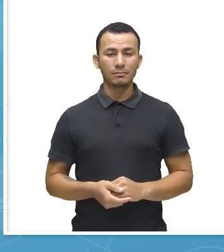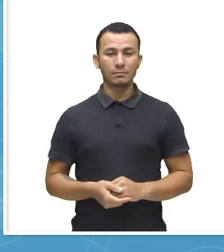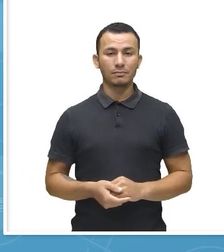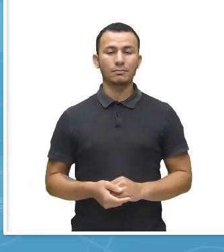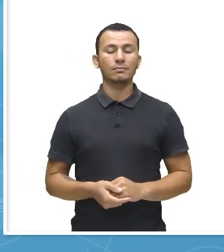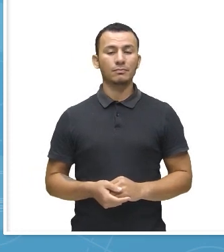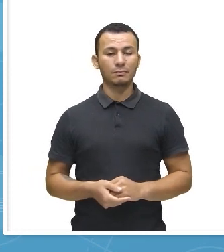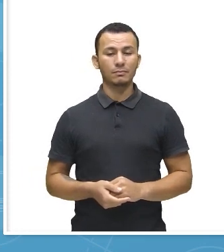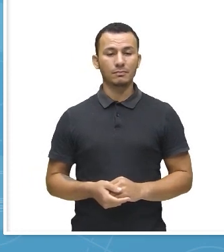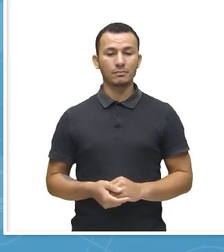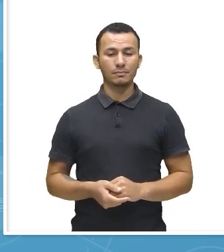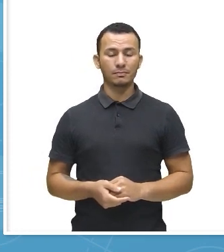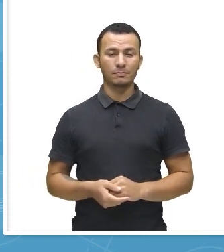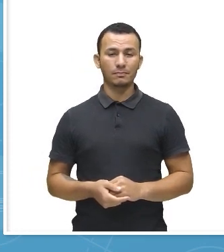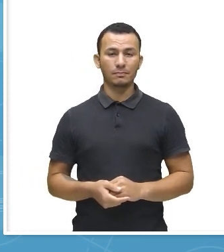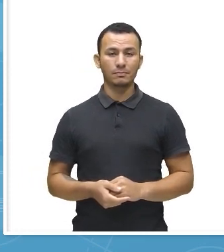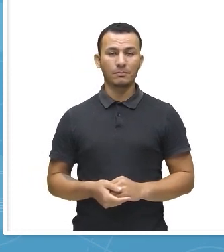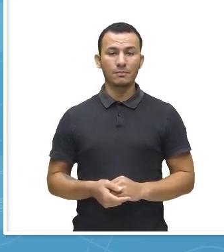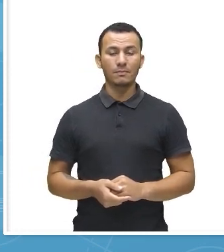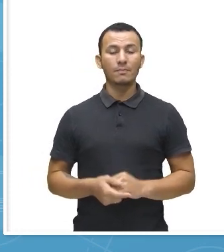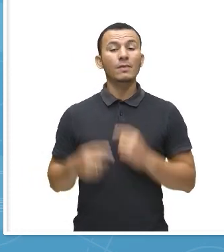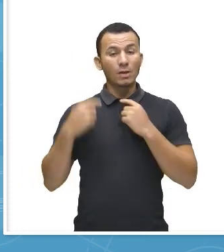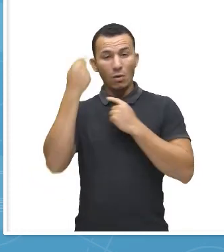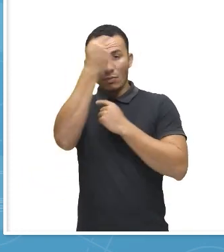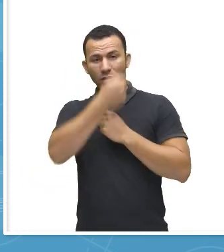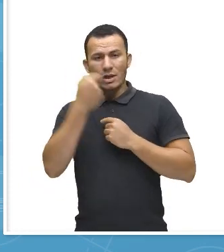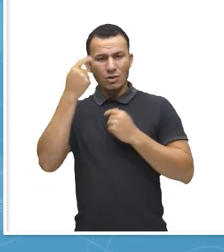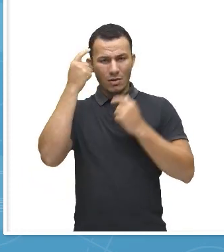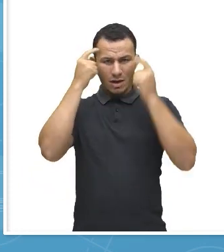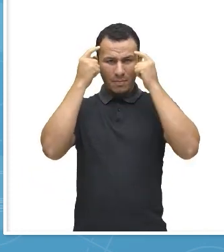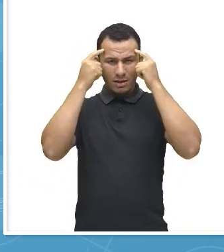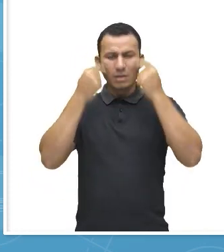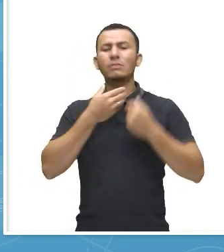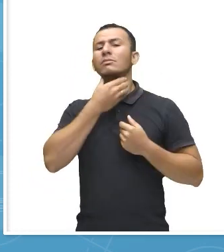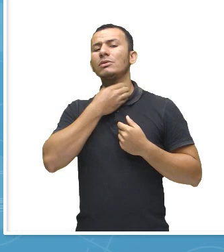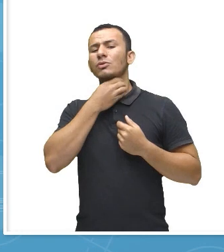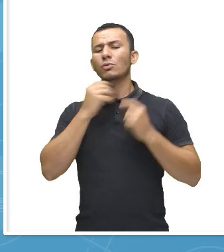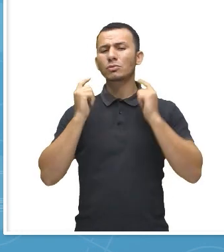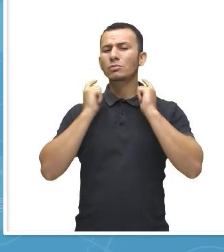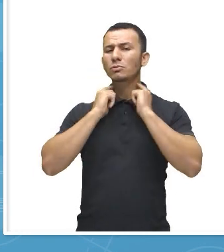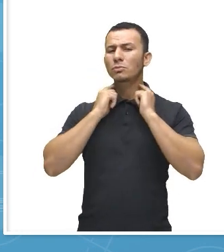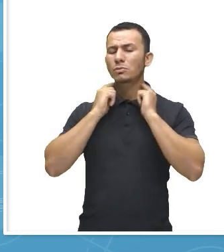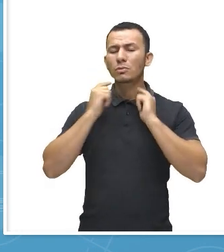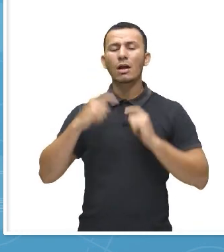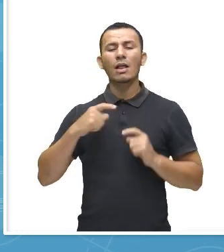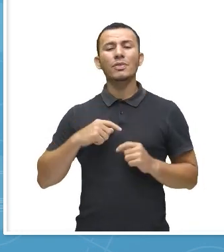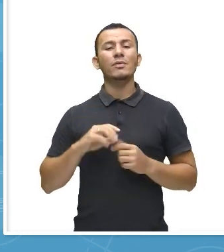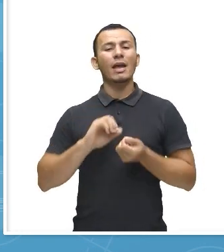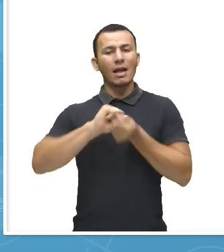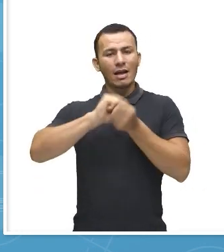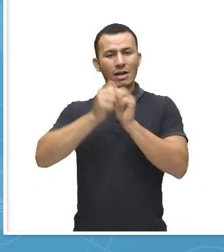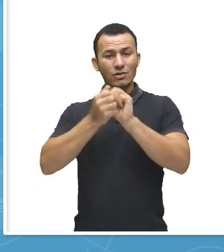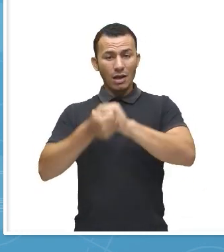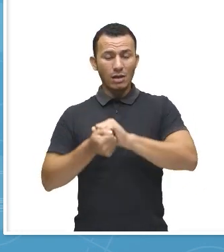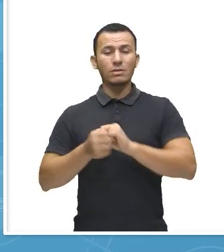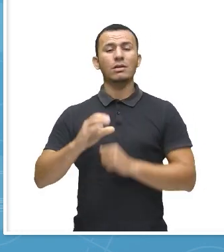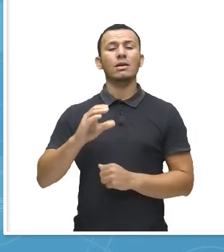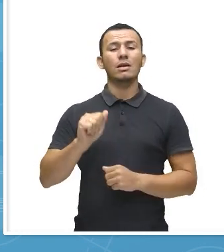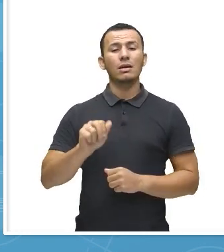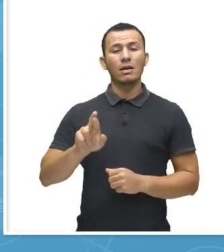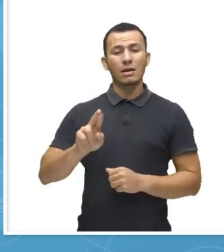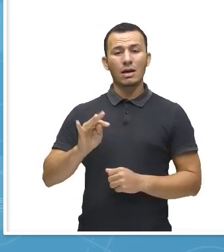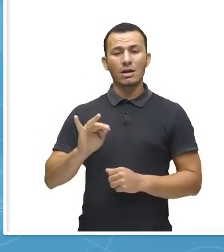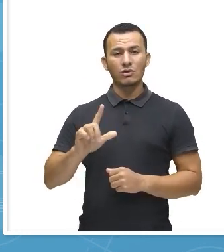nessa região aqui da face, né, da cabeça e do pescoço, nós temos as cartilagens, né, como por exemplo aqui